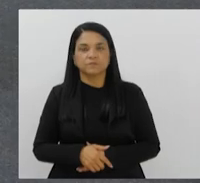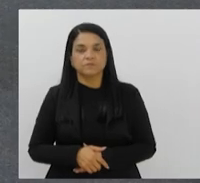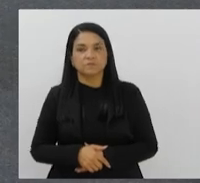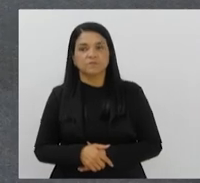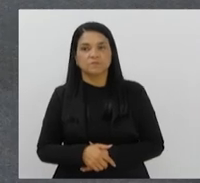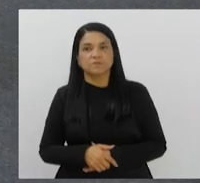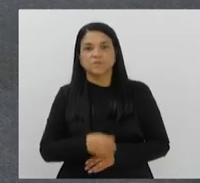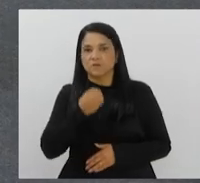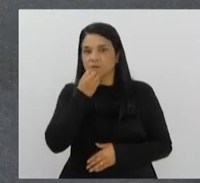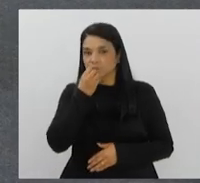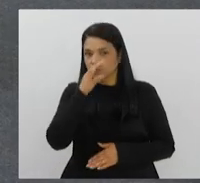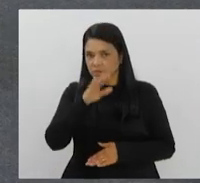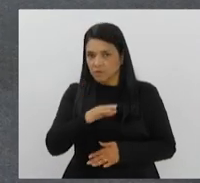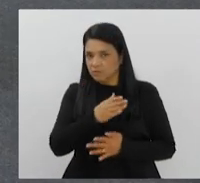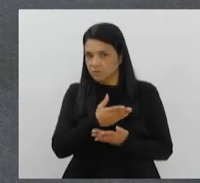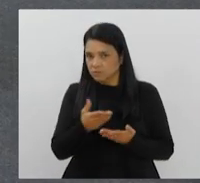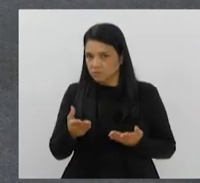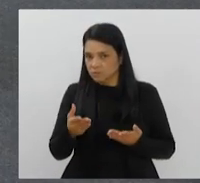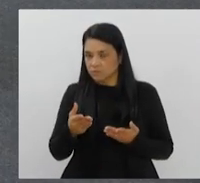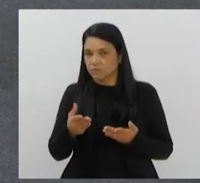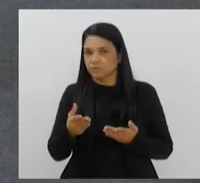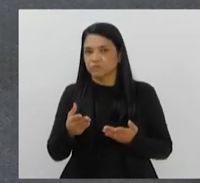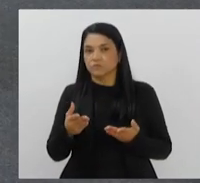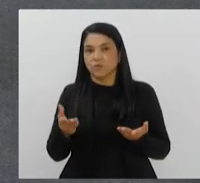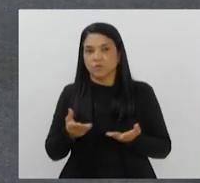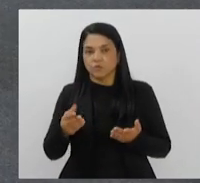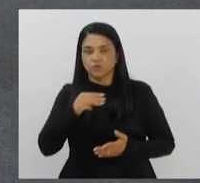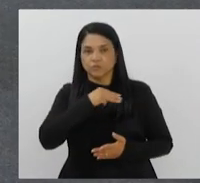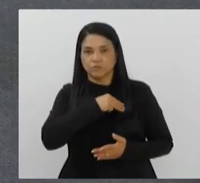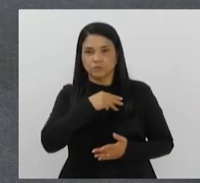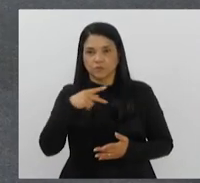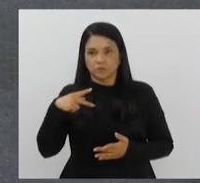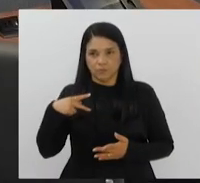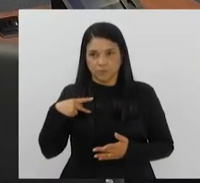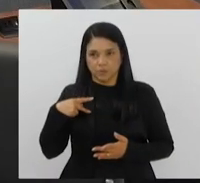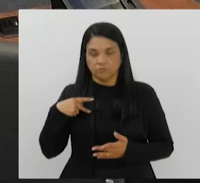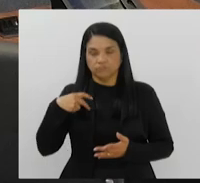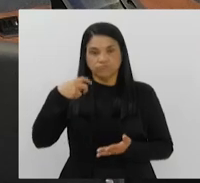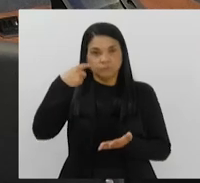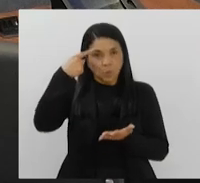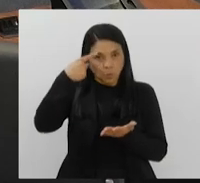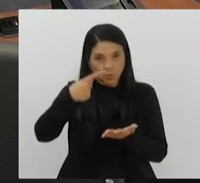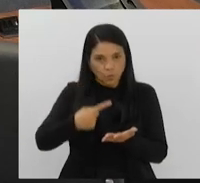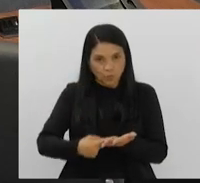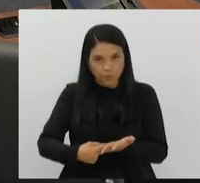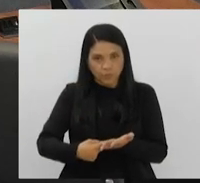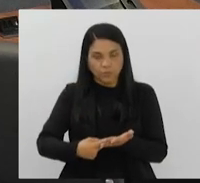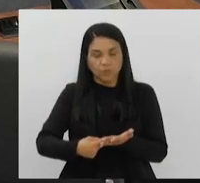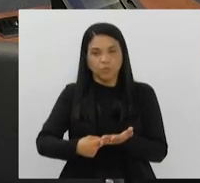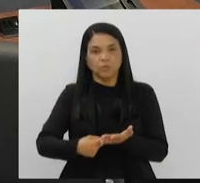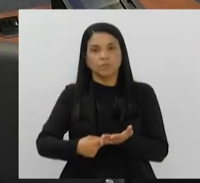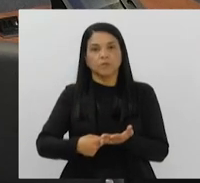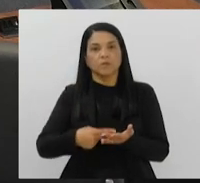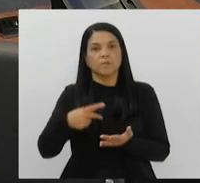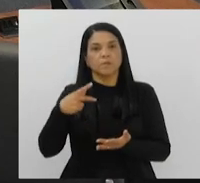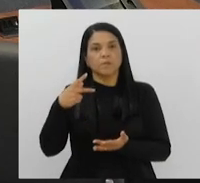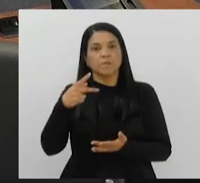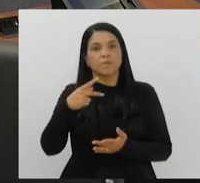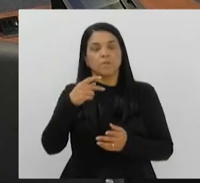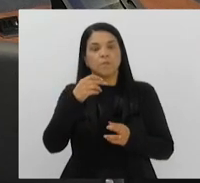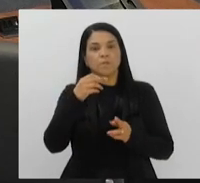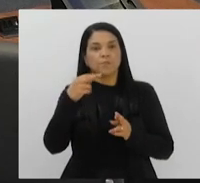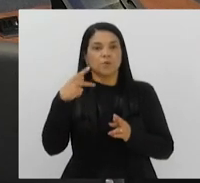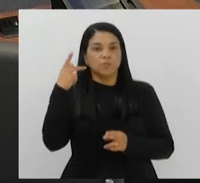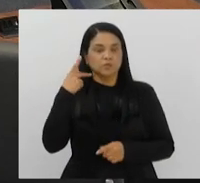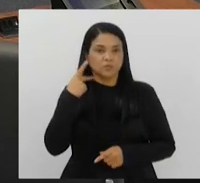Pessoal, boa tarde a todos. Hoje o Ministério Público cumpriu, através da primeira promotoria de justiça de tutela